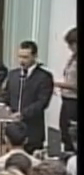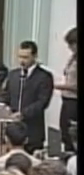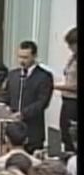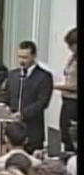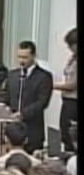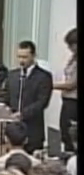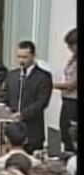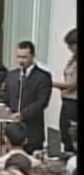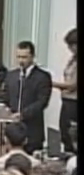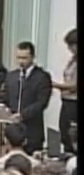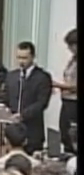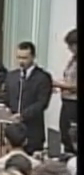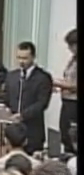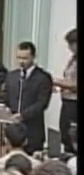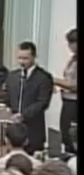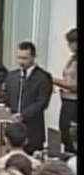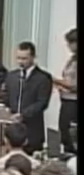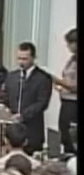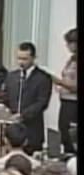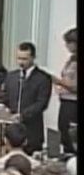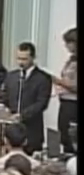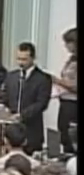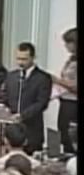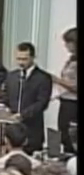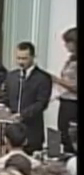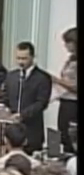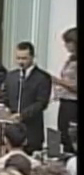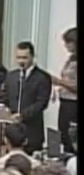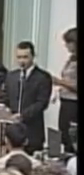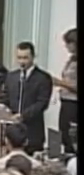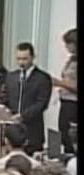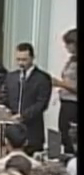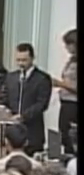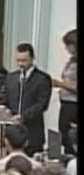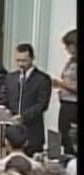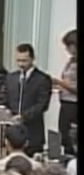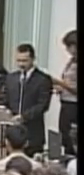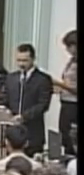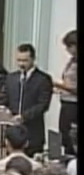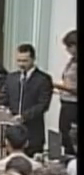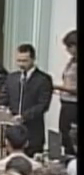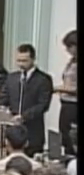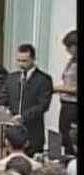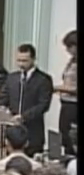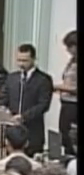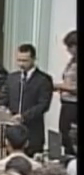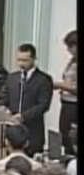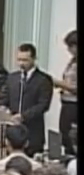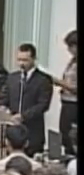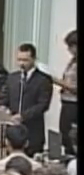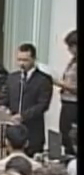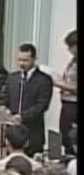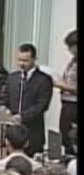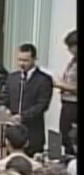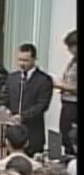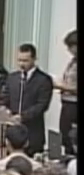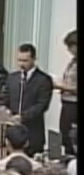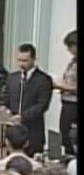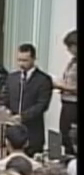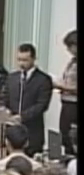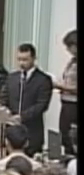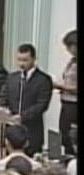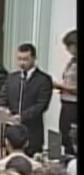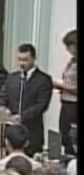Antônio Cardoso do Amaral é professor na cidade do Cocal dos Alves, no estado do Piauí. Desde 2005, ele fez de